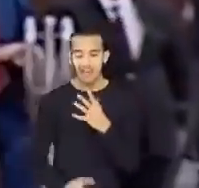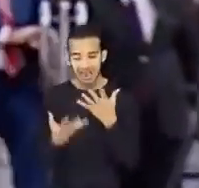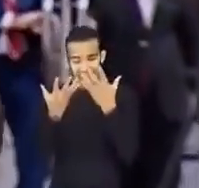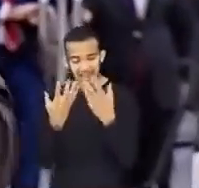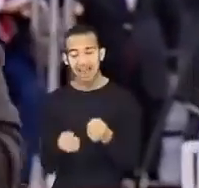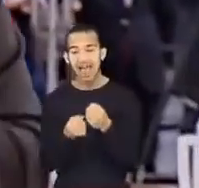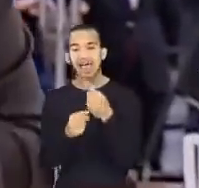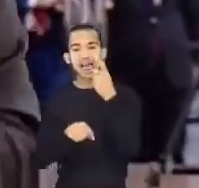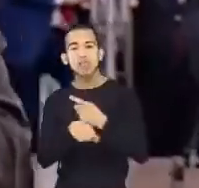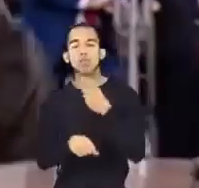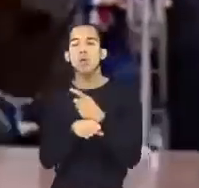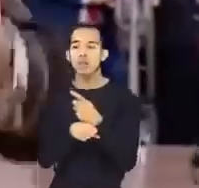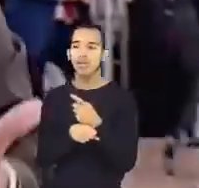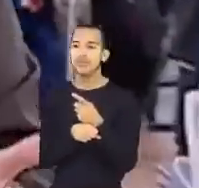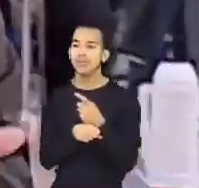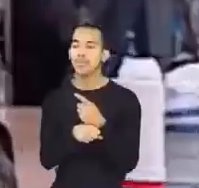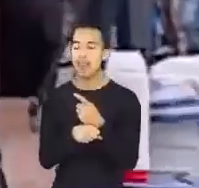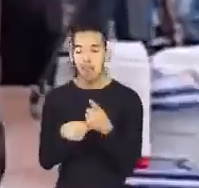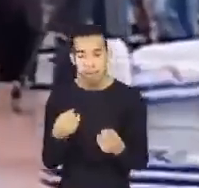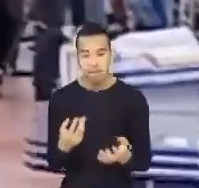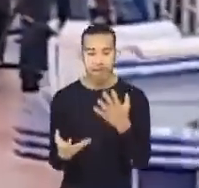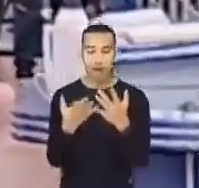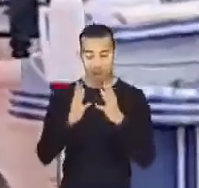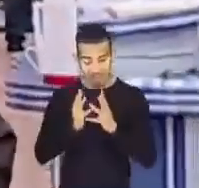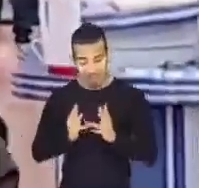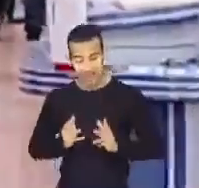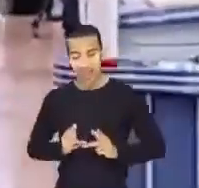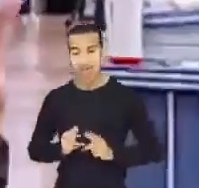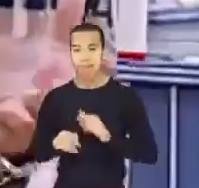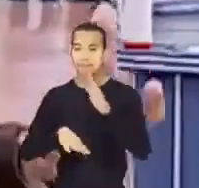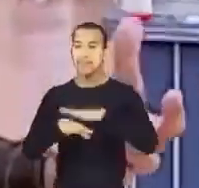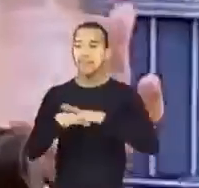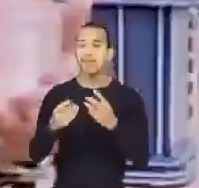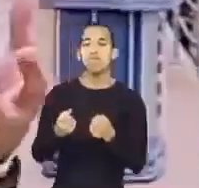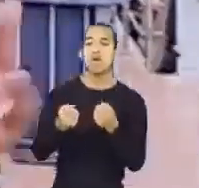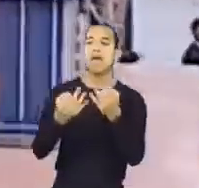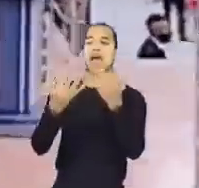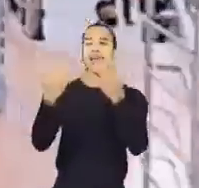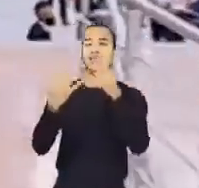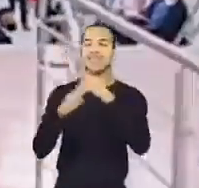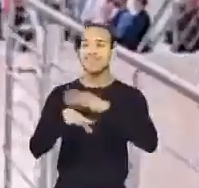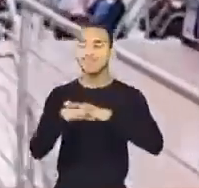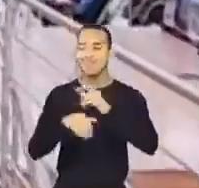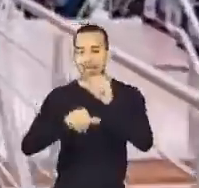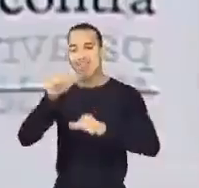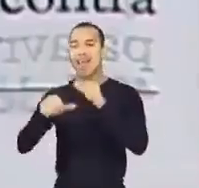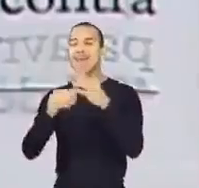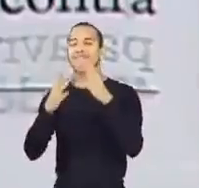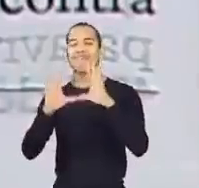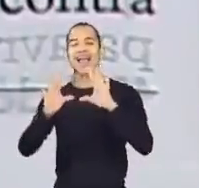E passando pelo fogo, ele se purifica, e pela fumaça, ele se torna